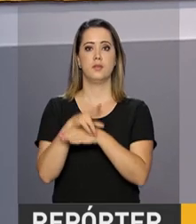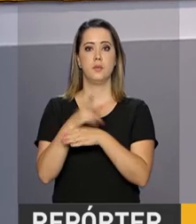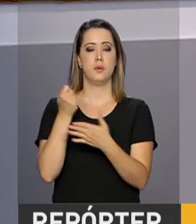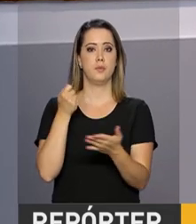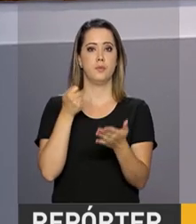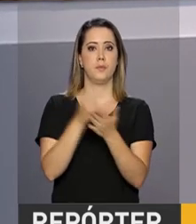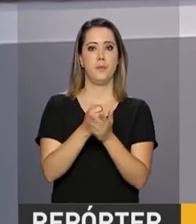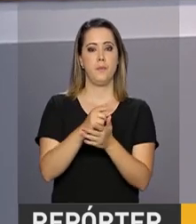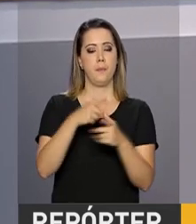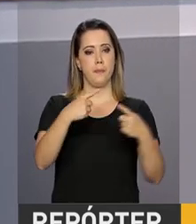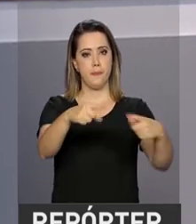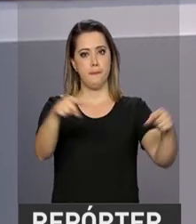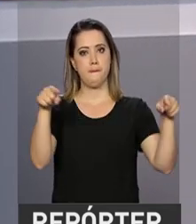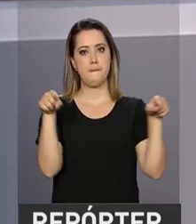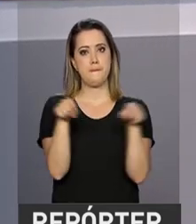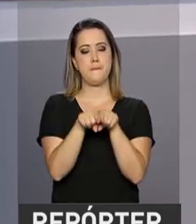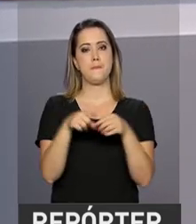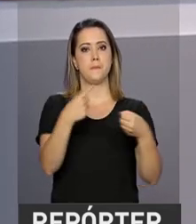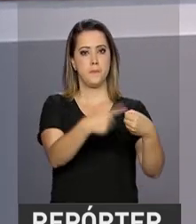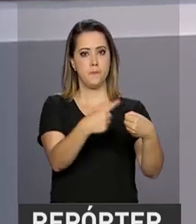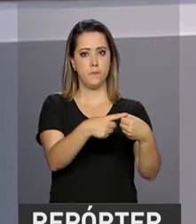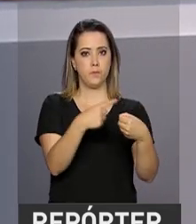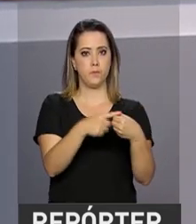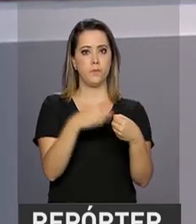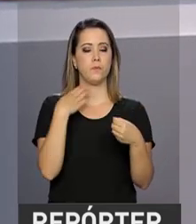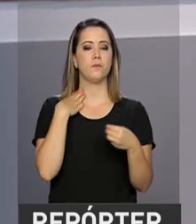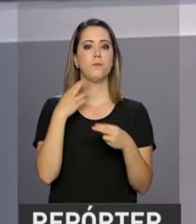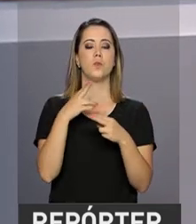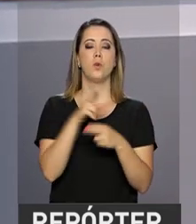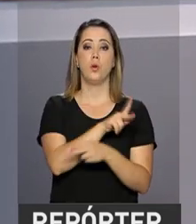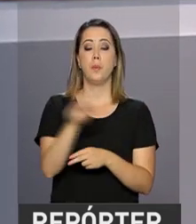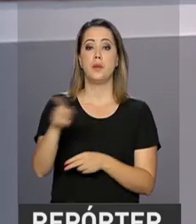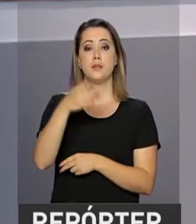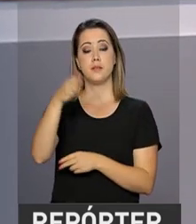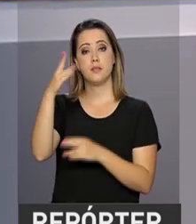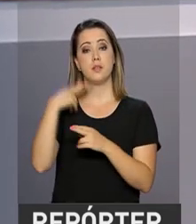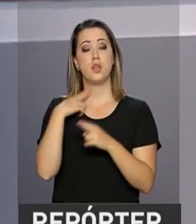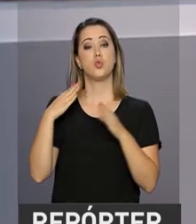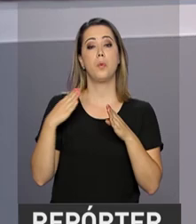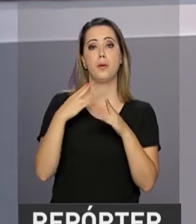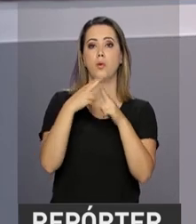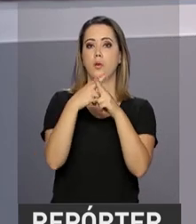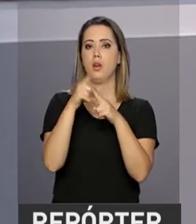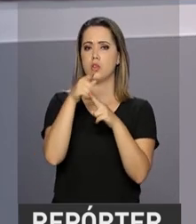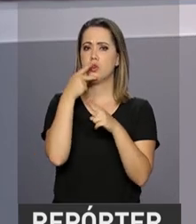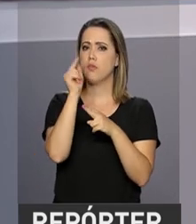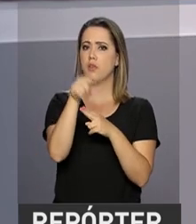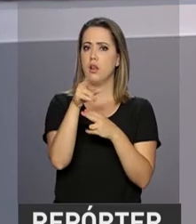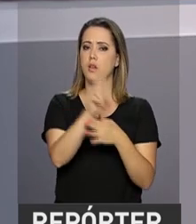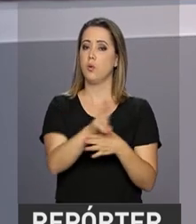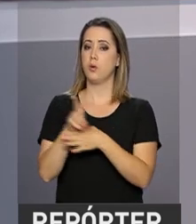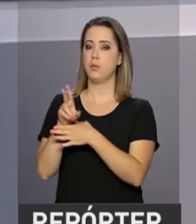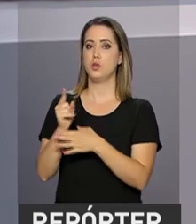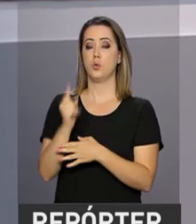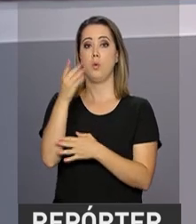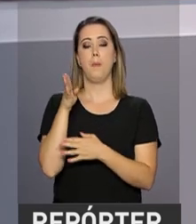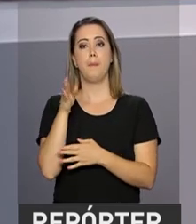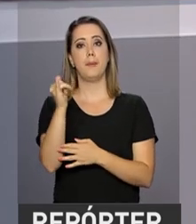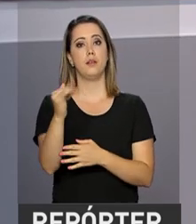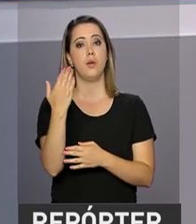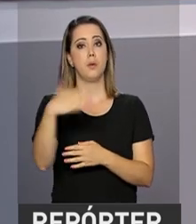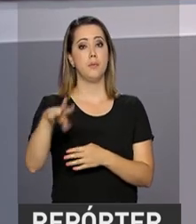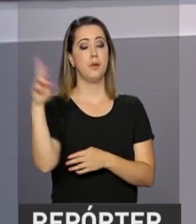financiar lotes urbanizados segundo o presidente da Caixa Gilberto o a linha de financiamento deve atingir R milhão